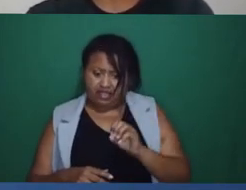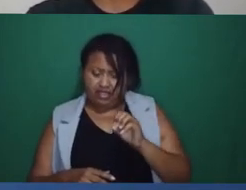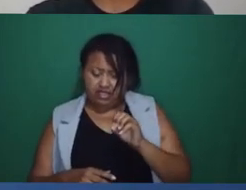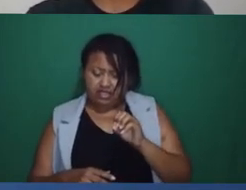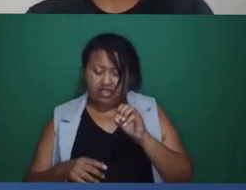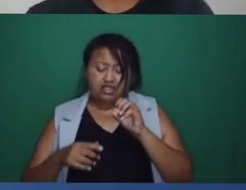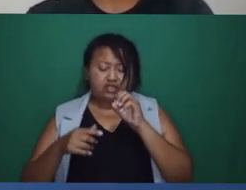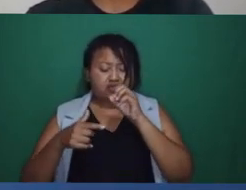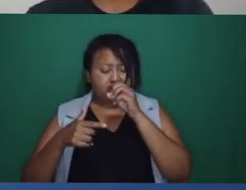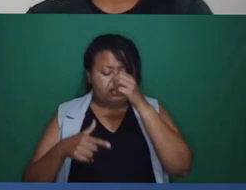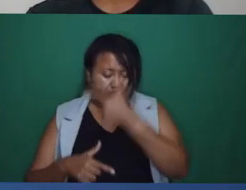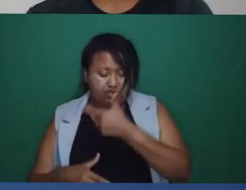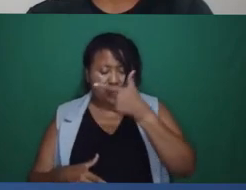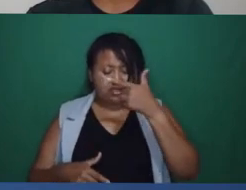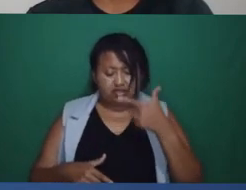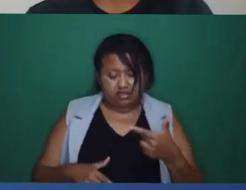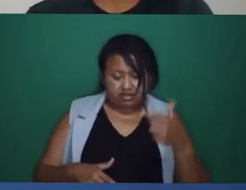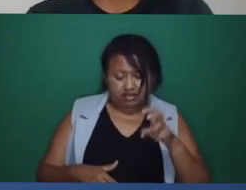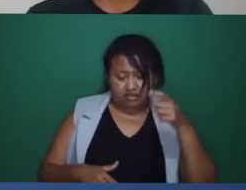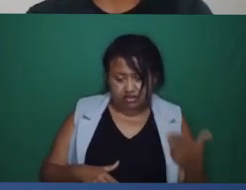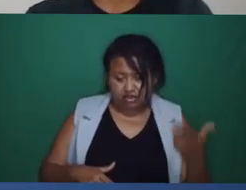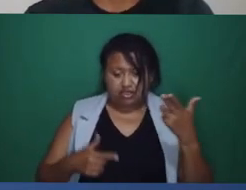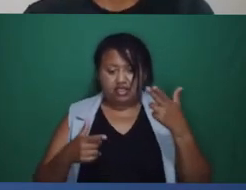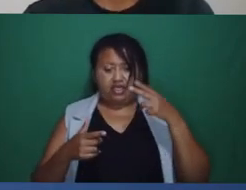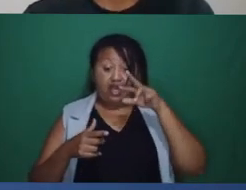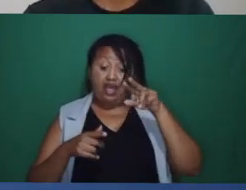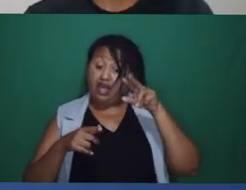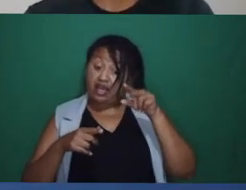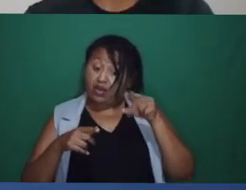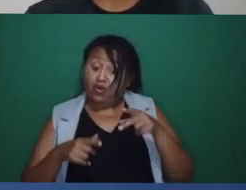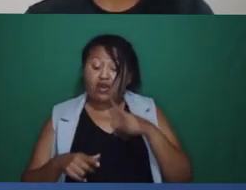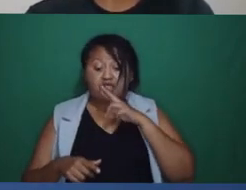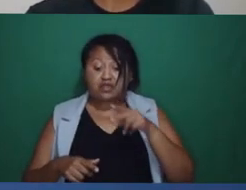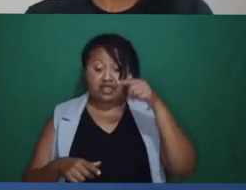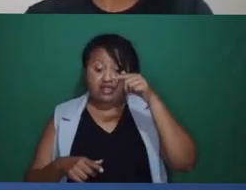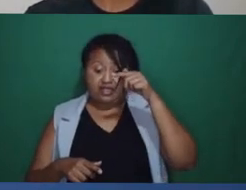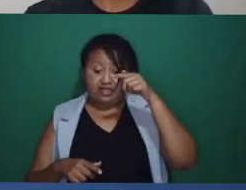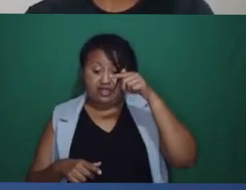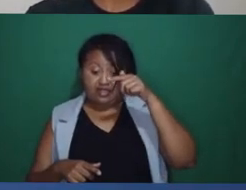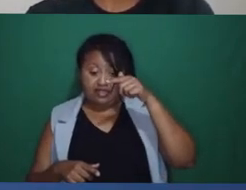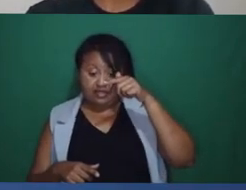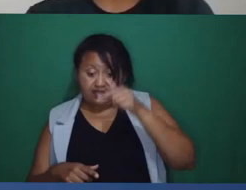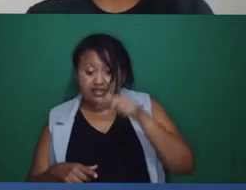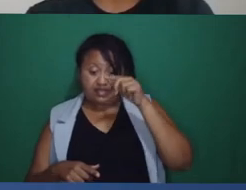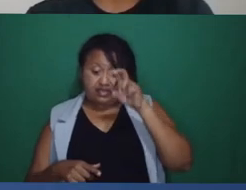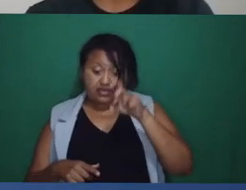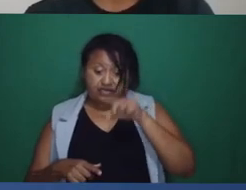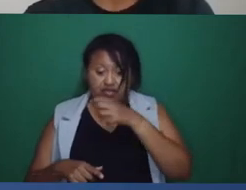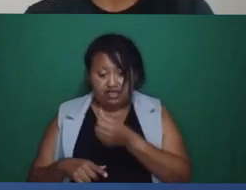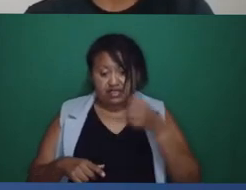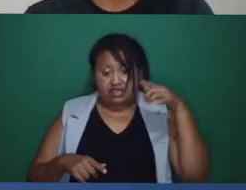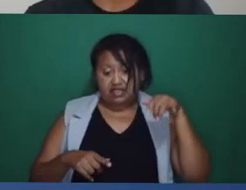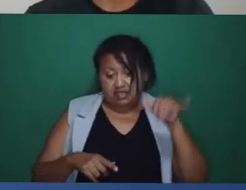252 75,6 trazendo 0,3 Y para o primeiro membro